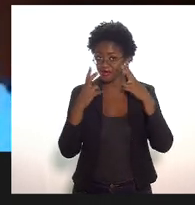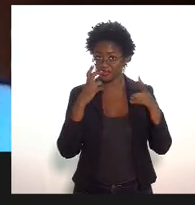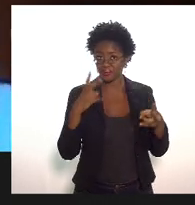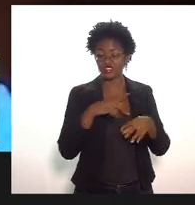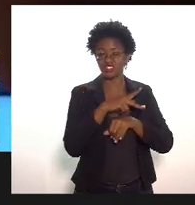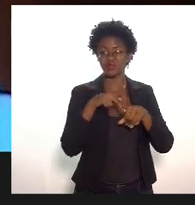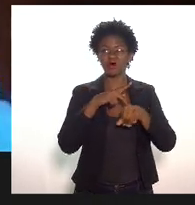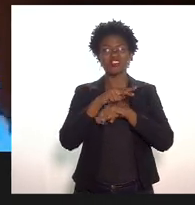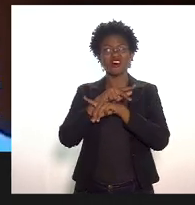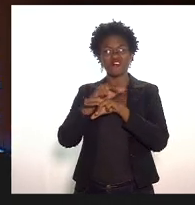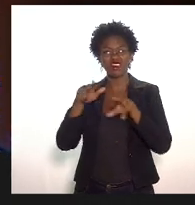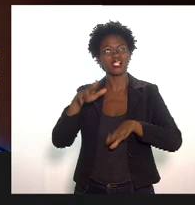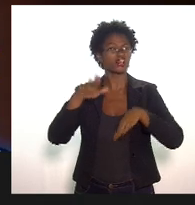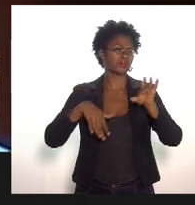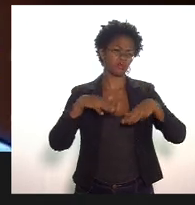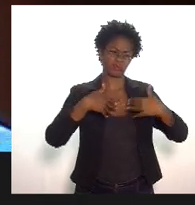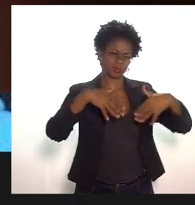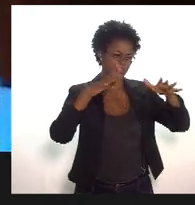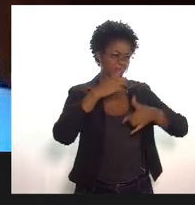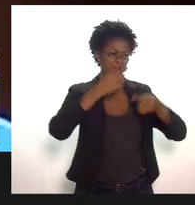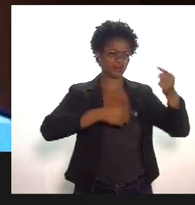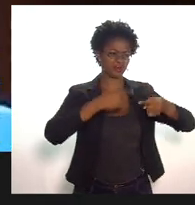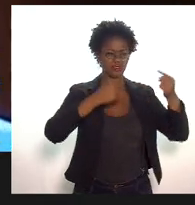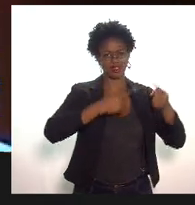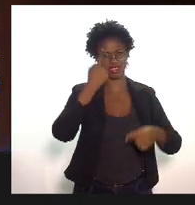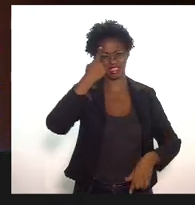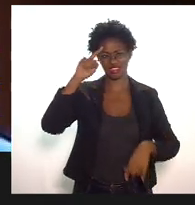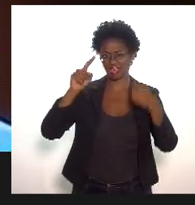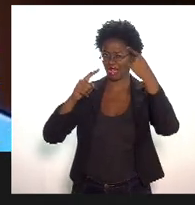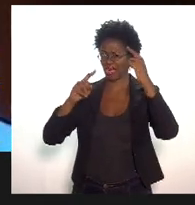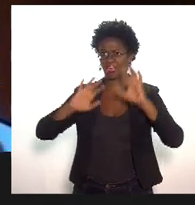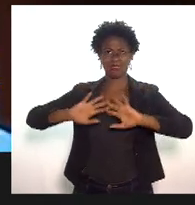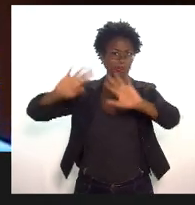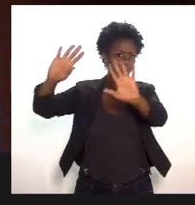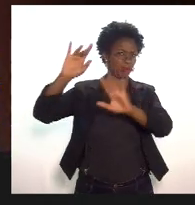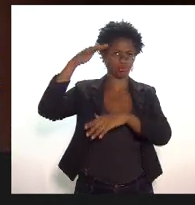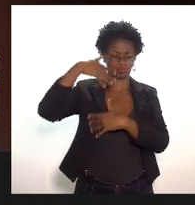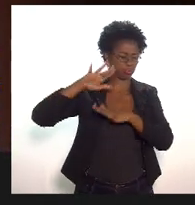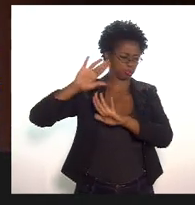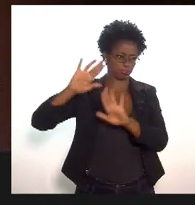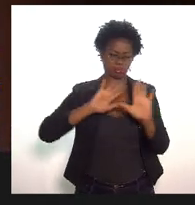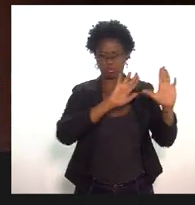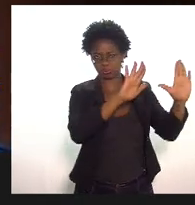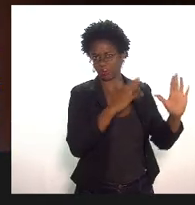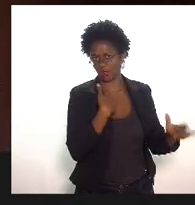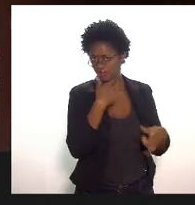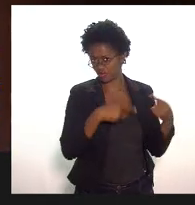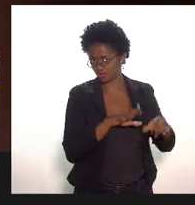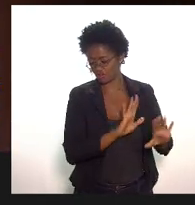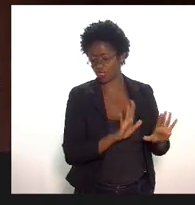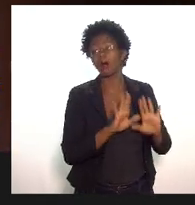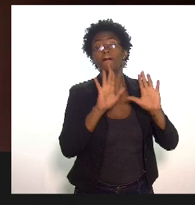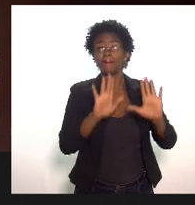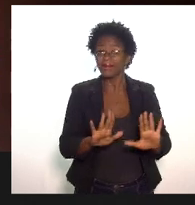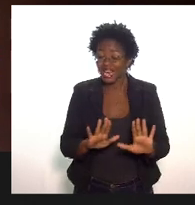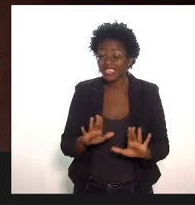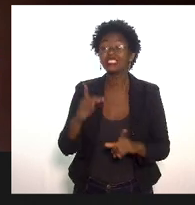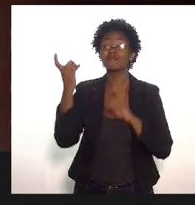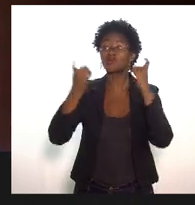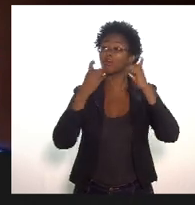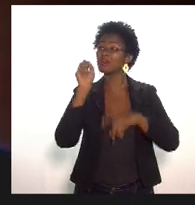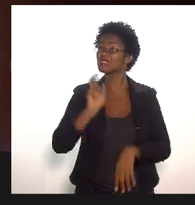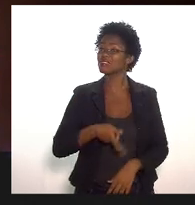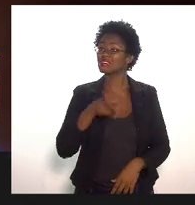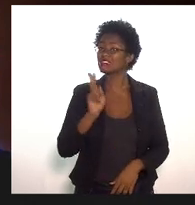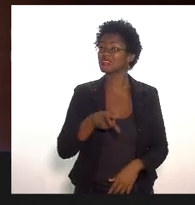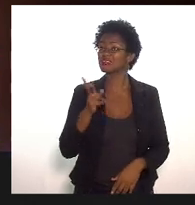dos regimes, dos ideários que comandam esses países, tiveram a preocupação de preservar, né,